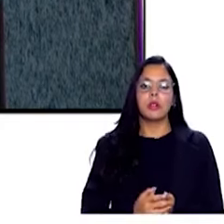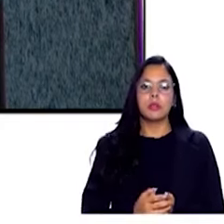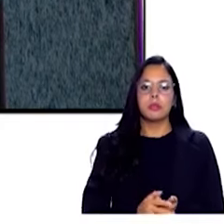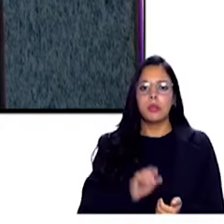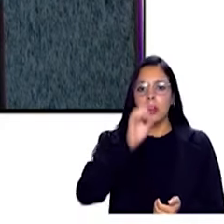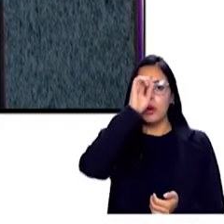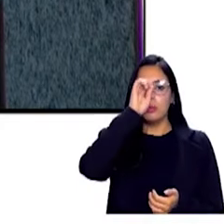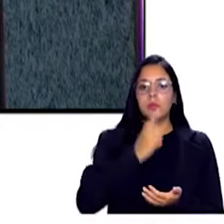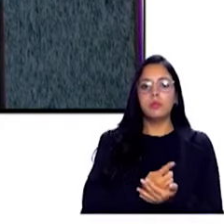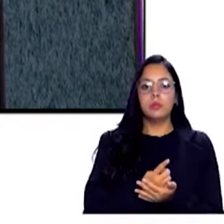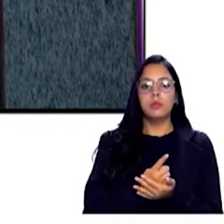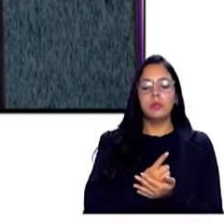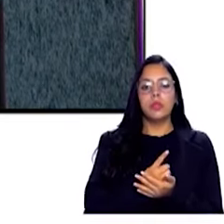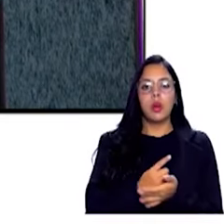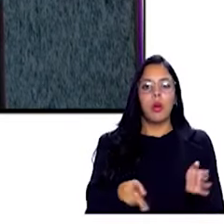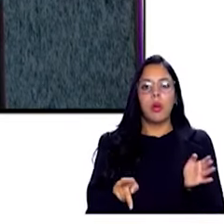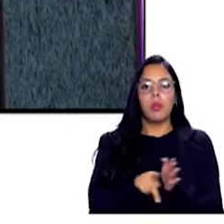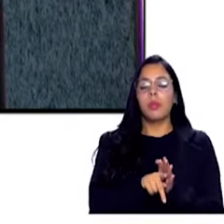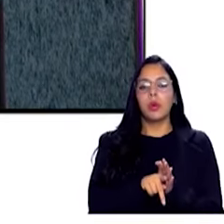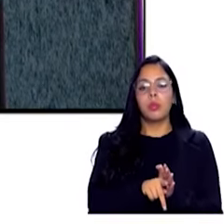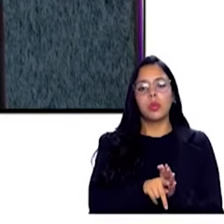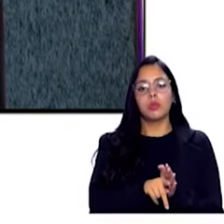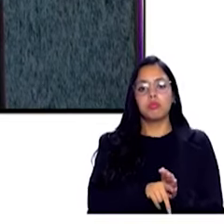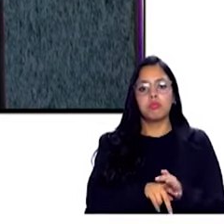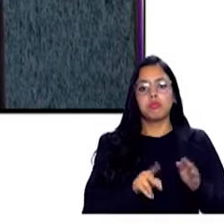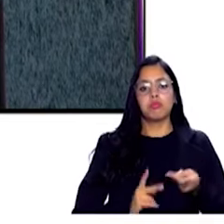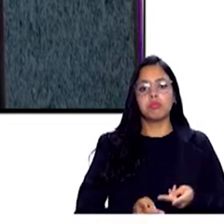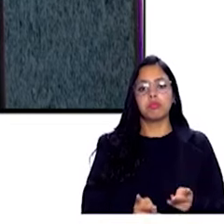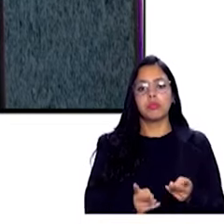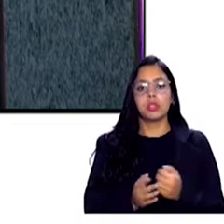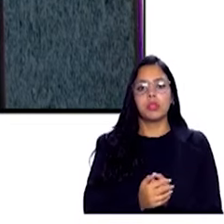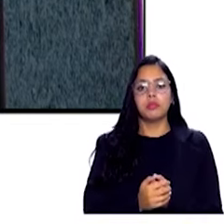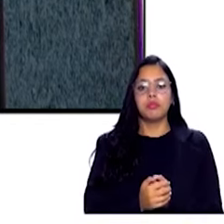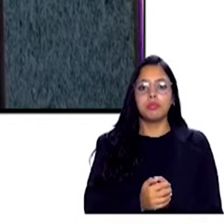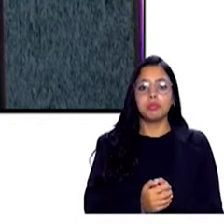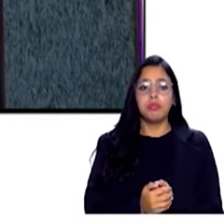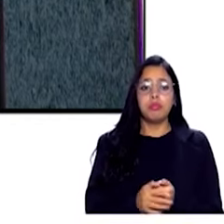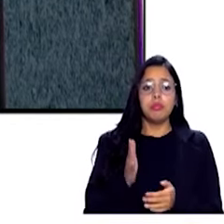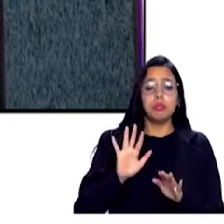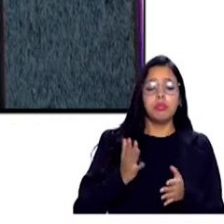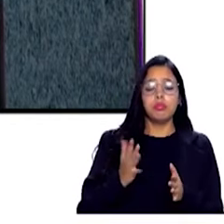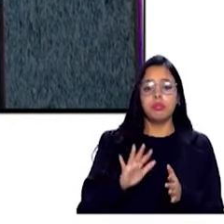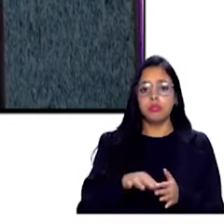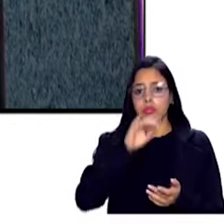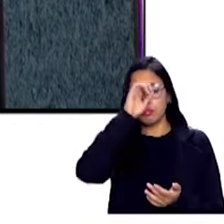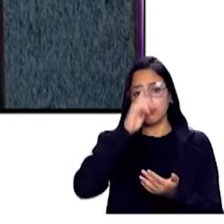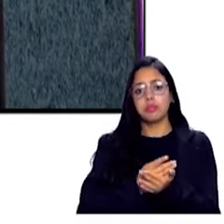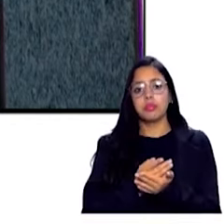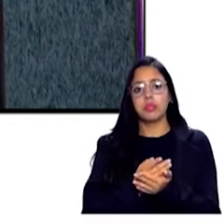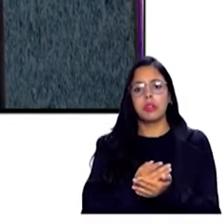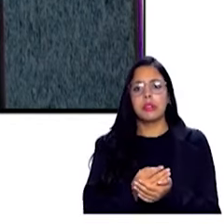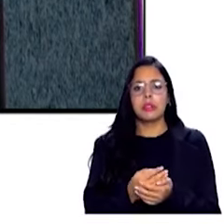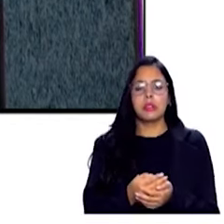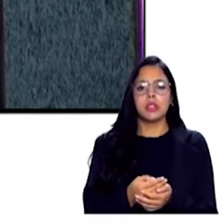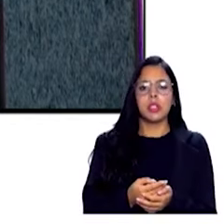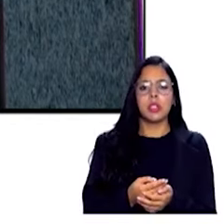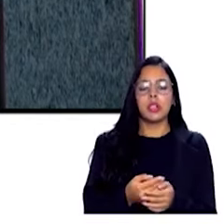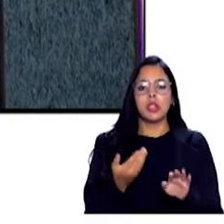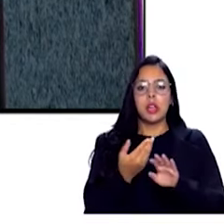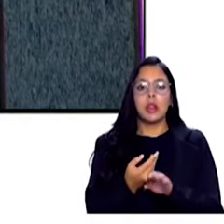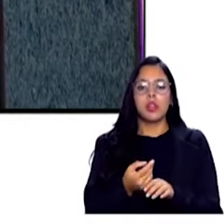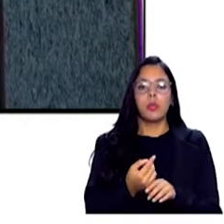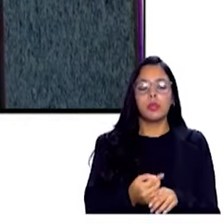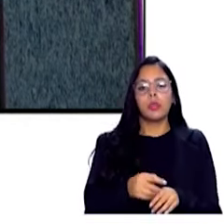só para caso concreto ele tá decidindo interpartes porque ele está optando por uma das interpretações